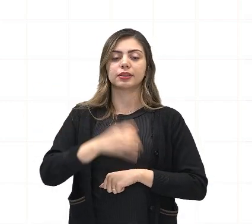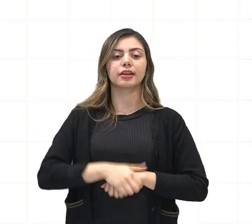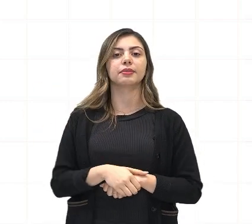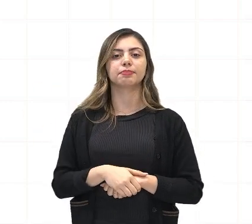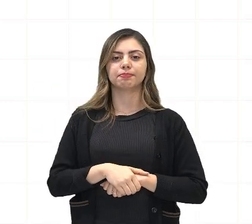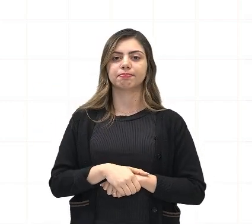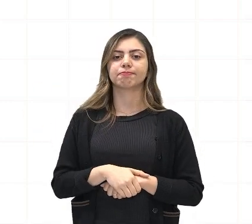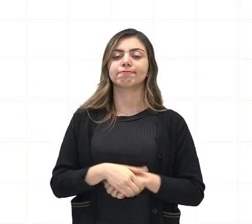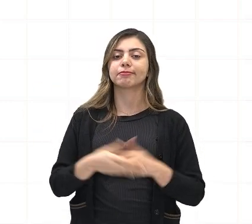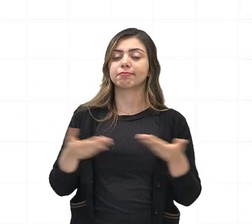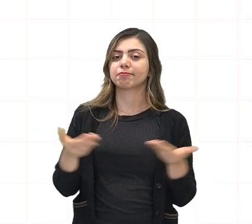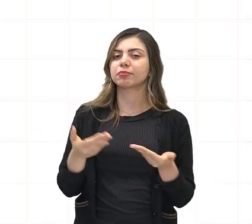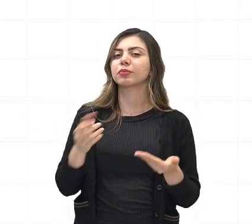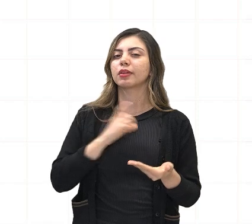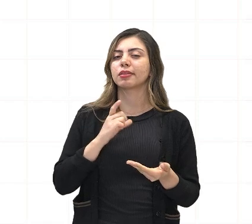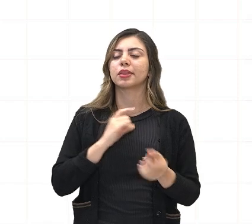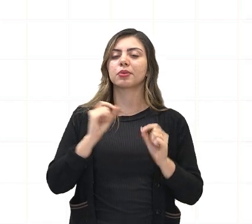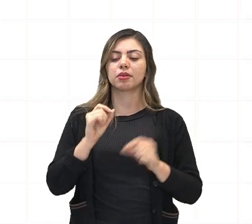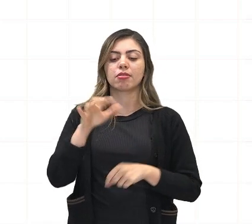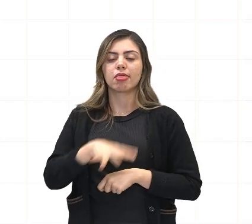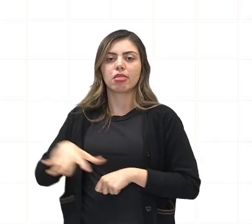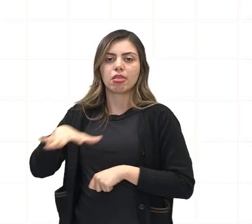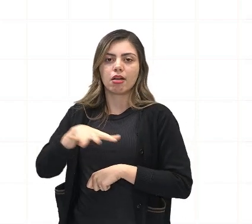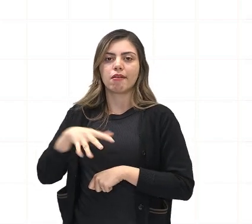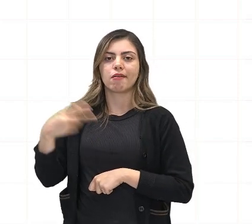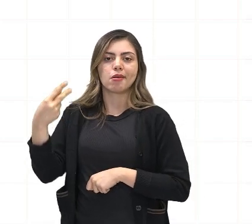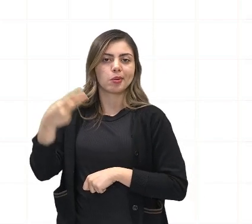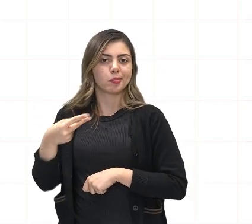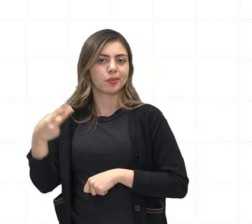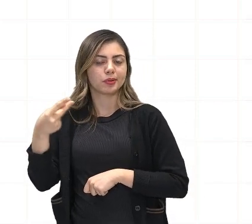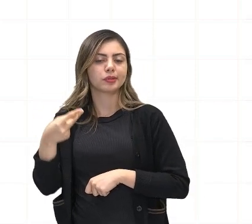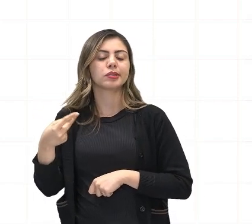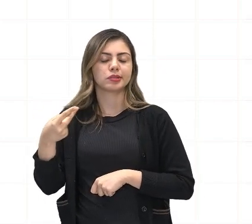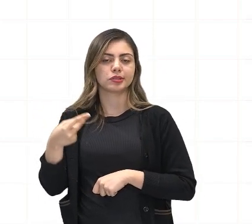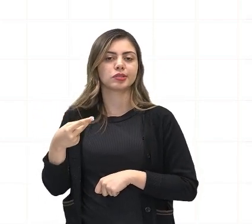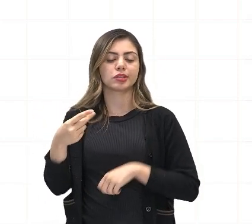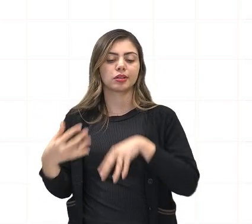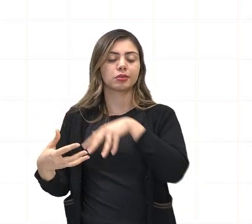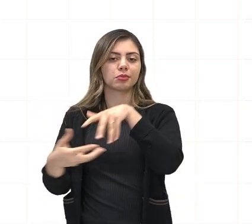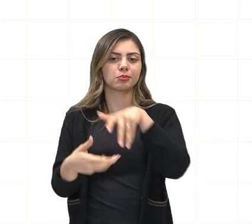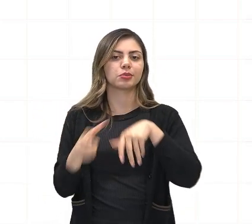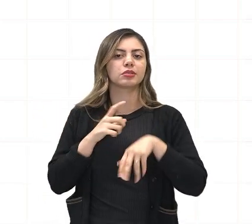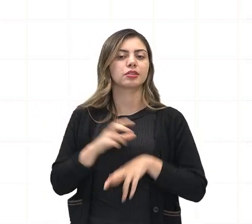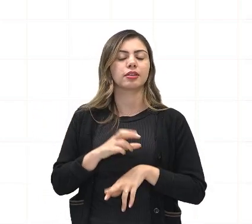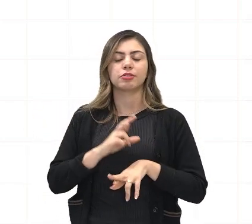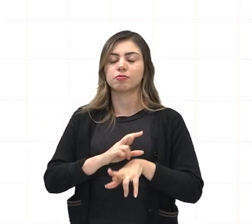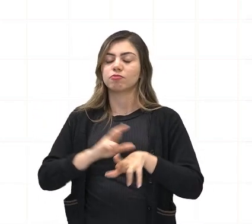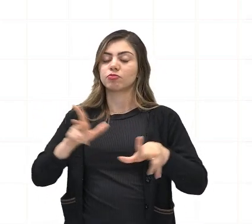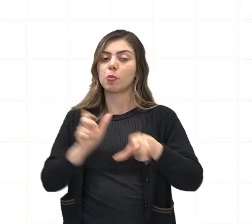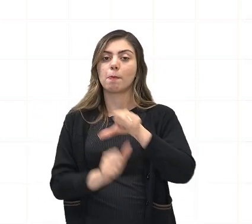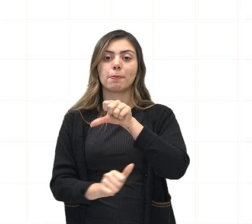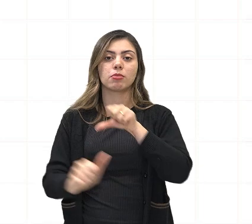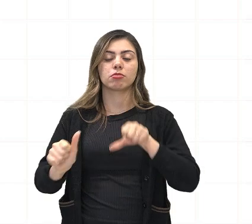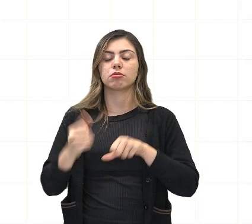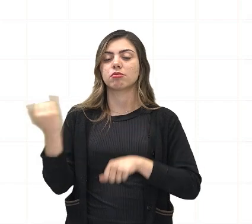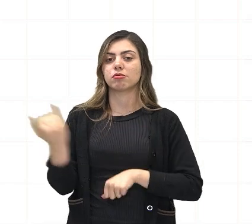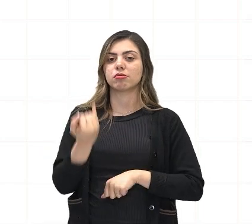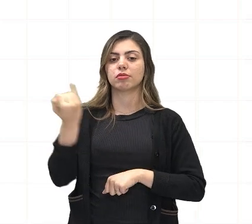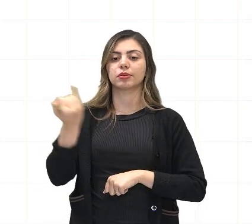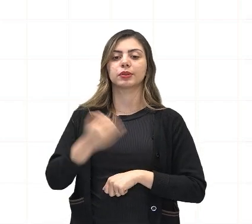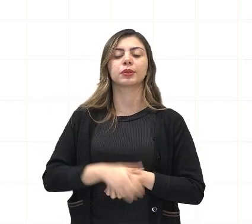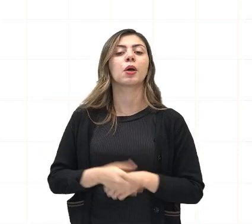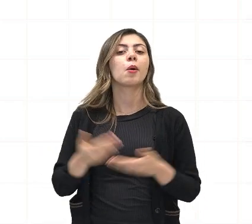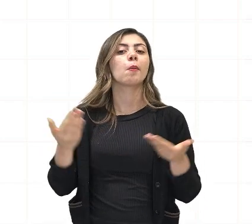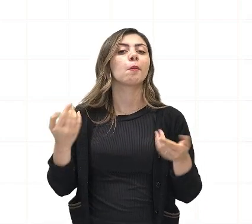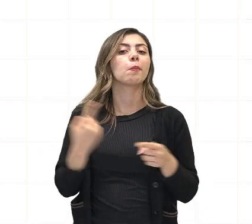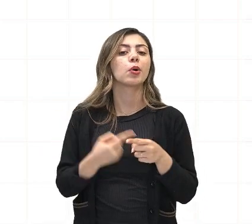importantíssima no cenário político do mundo, né? Pois